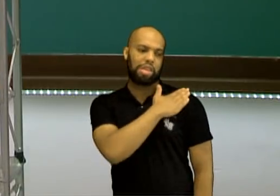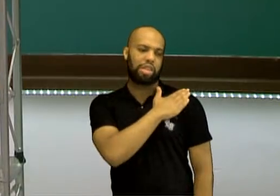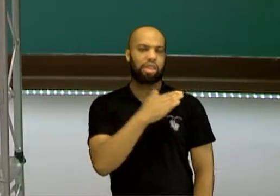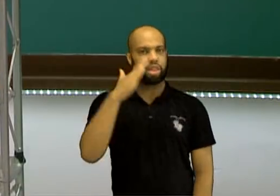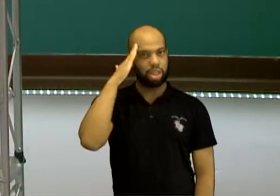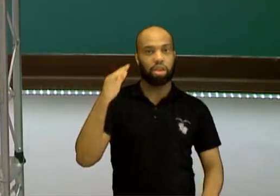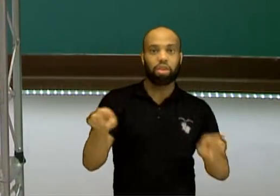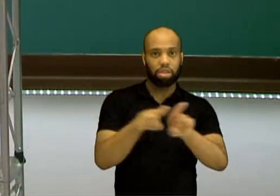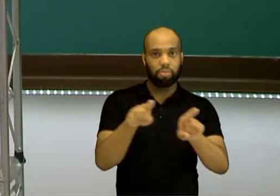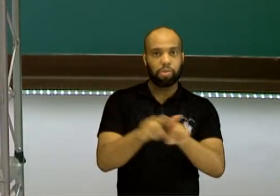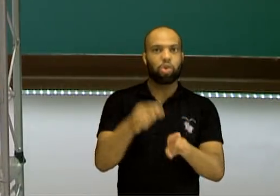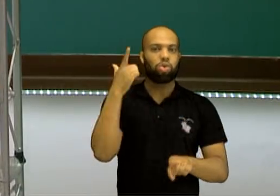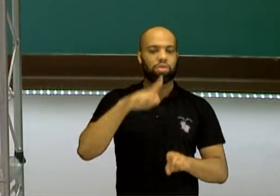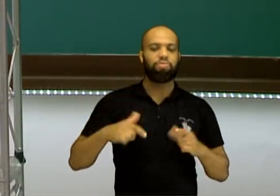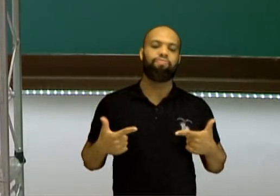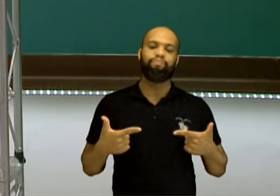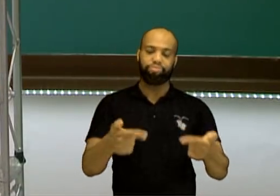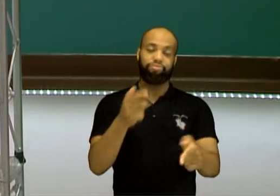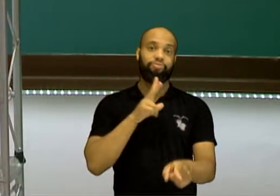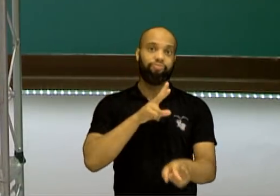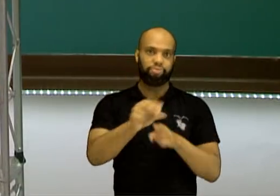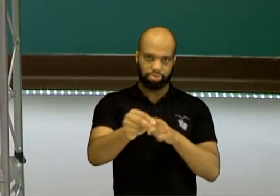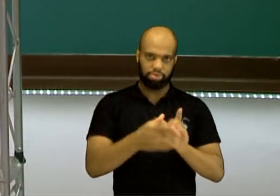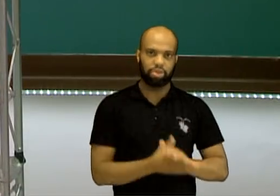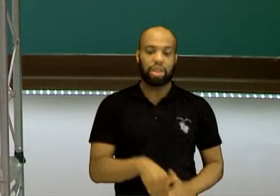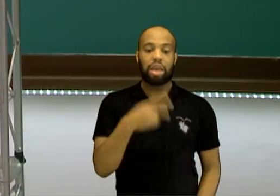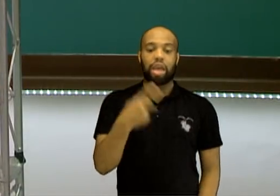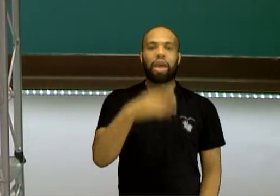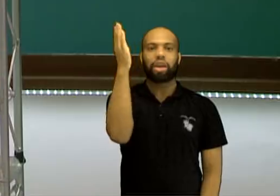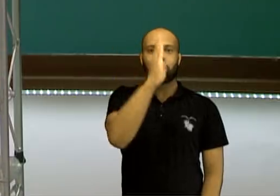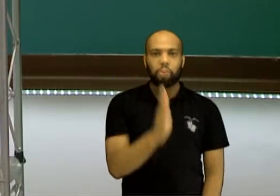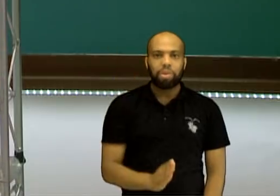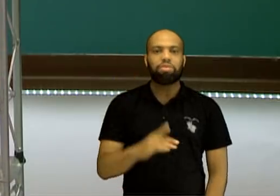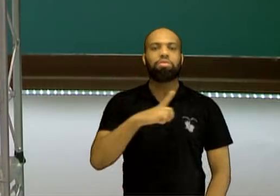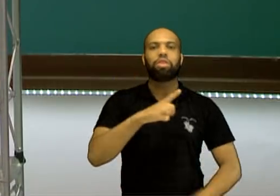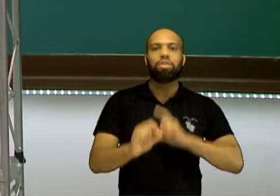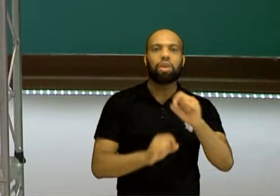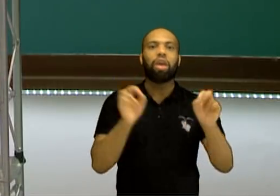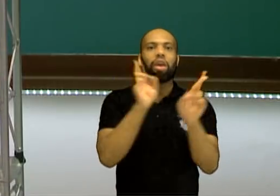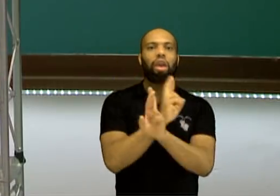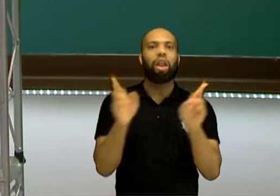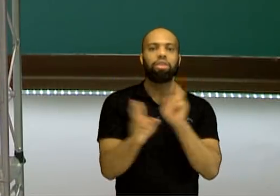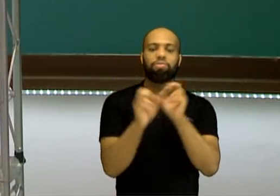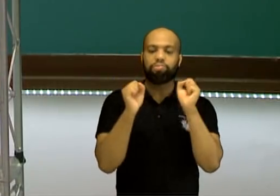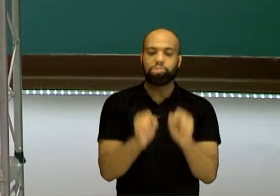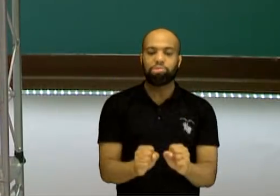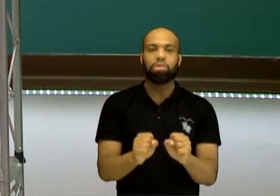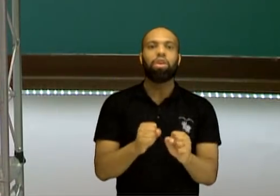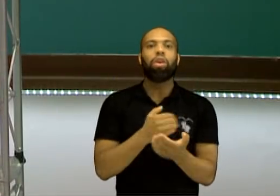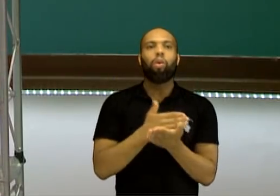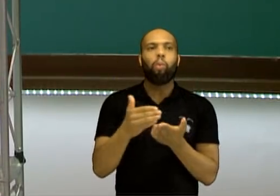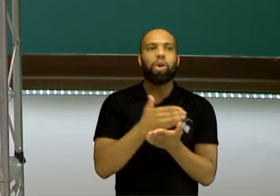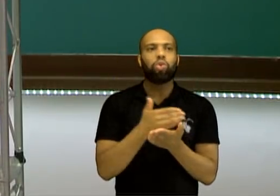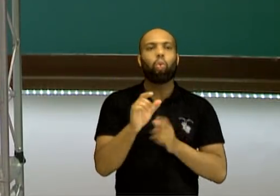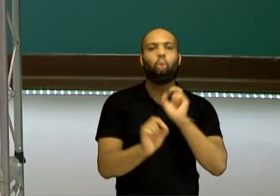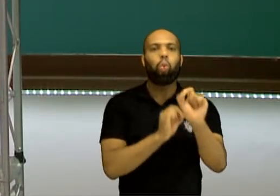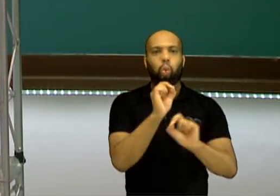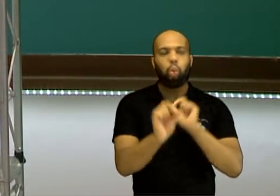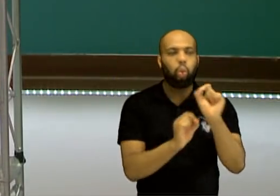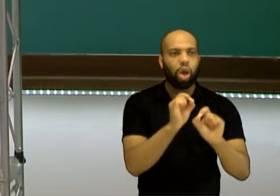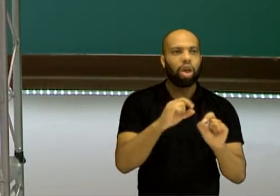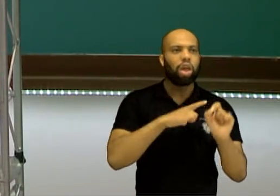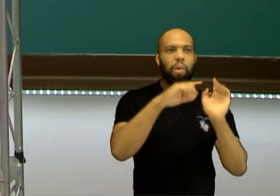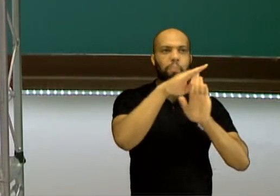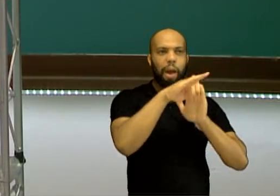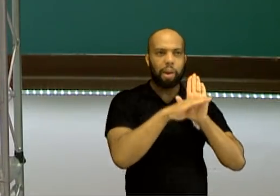através de um conflito armado. O Brasil, as relações de poder da configuração do nosso território se estabeleceram aqui, eu coloquei alguns tópicos para vocês aqui,